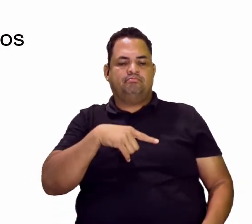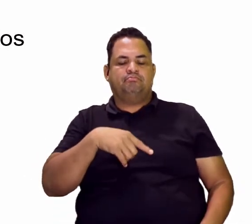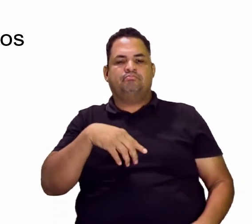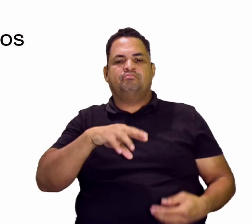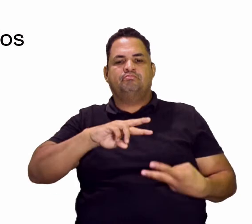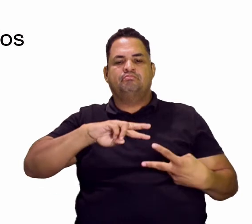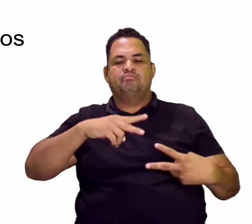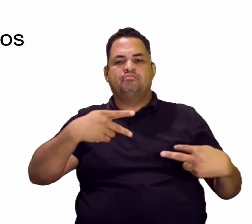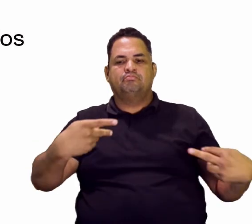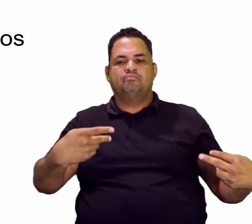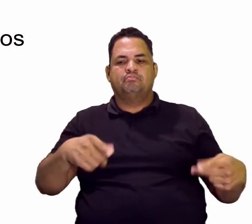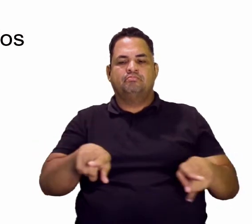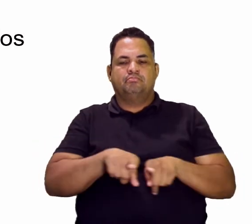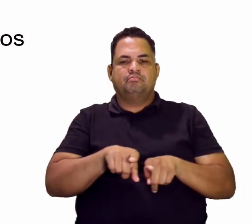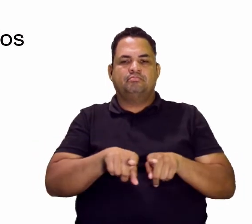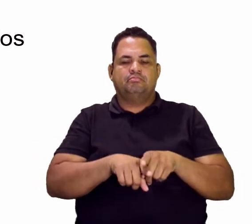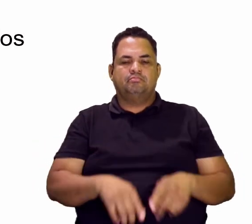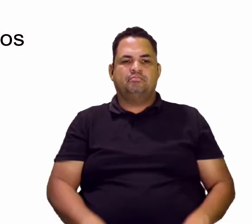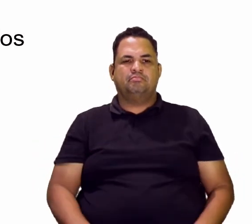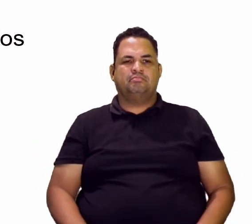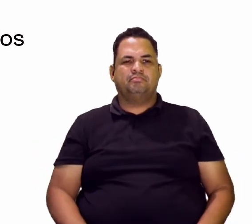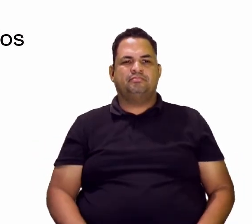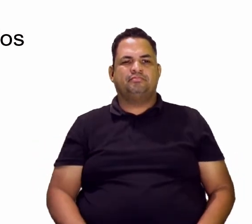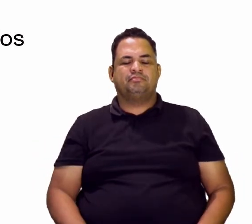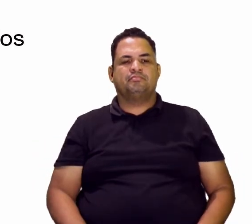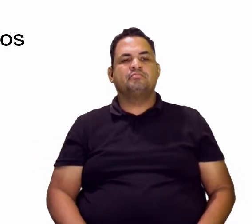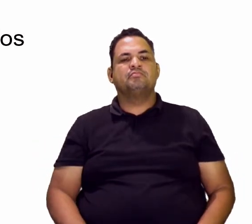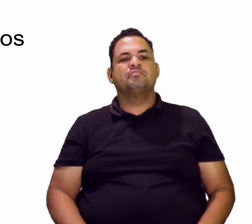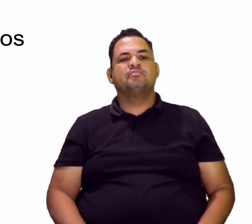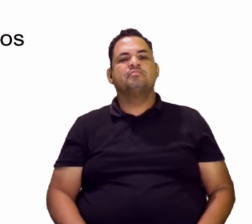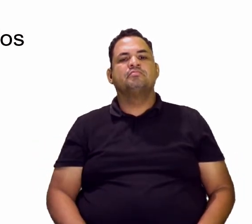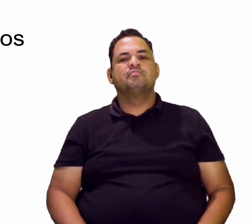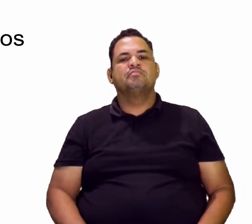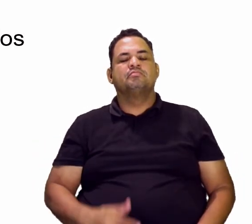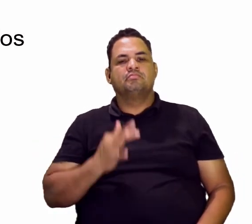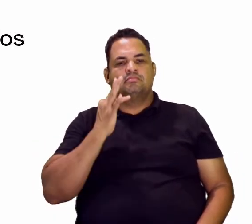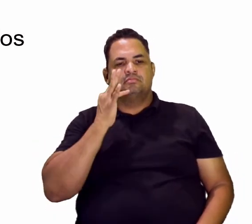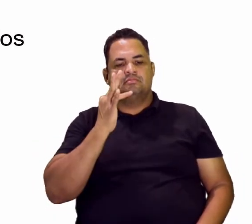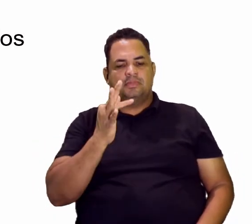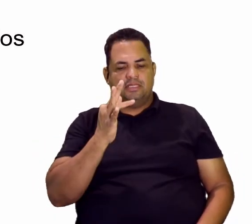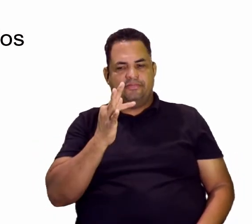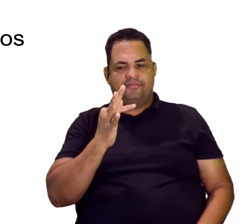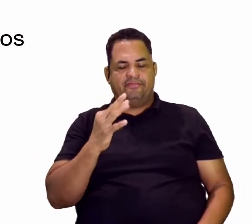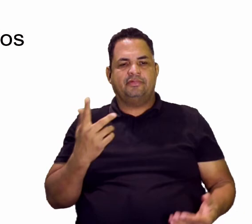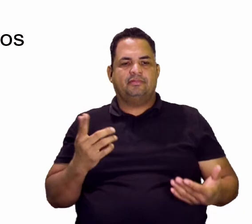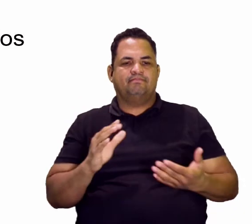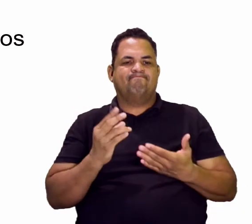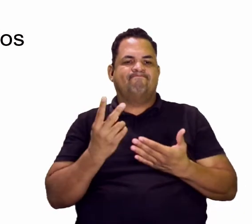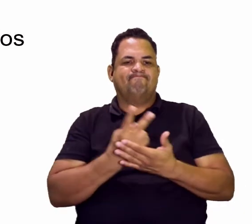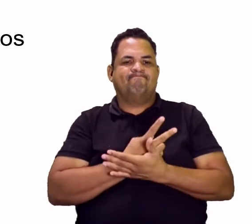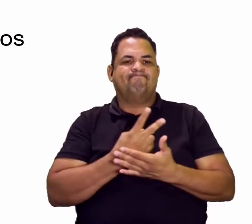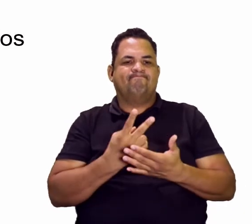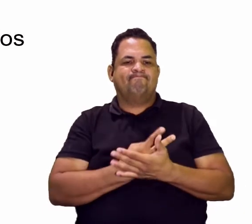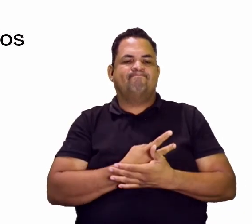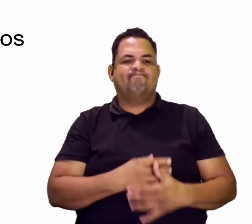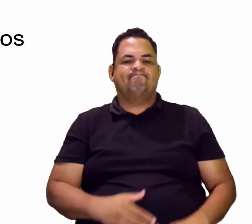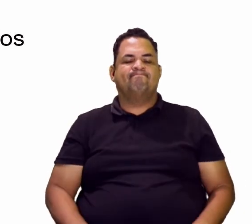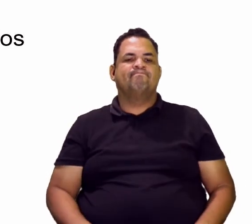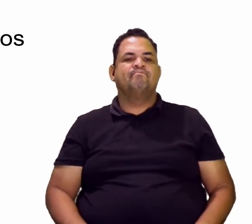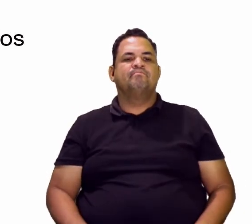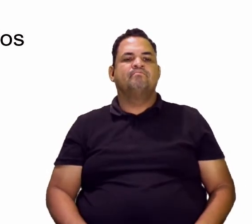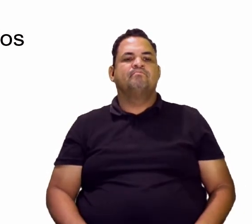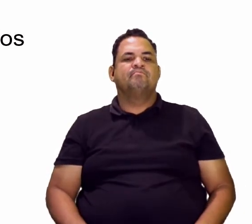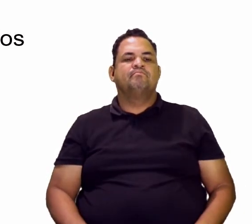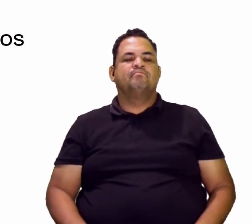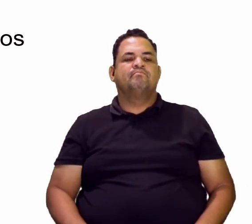de DNA, no caso de adenovírus. Então, essa resposta é falsa, tá? Essa afirmação é